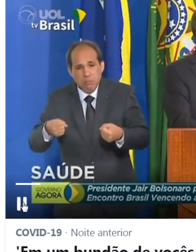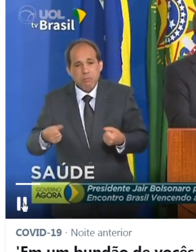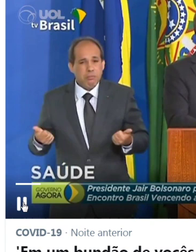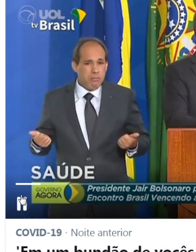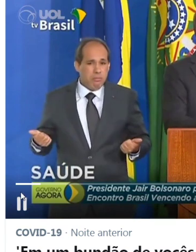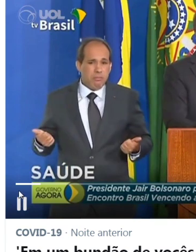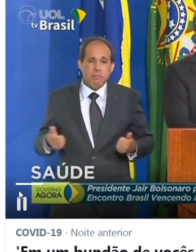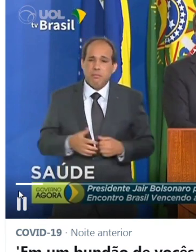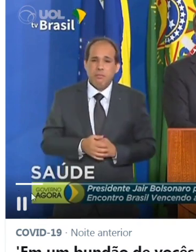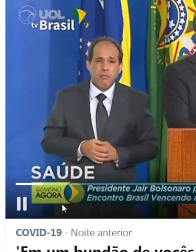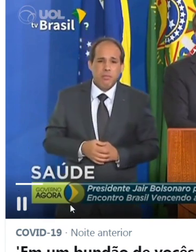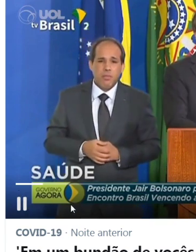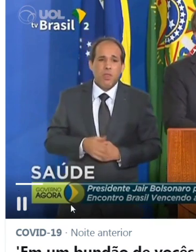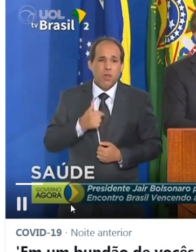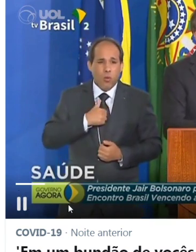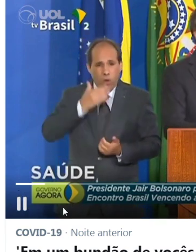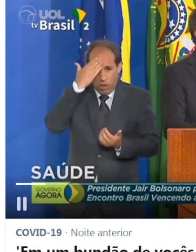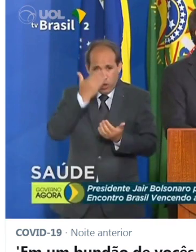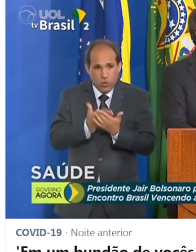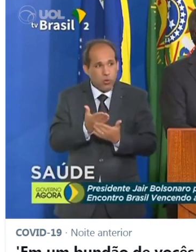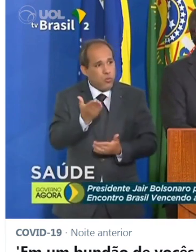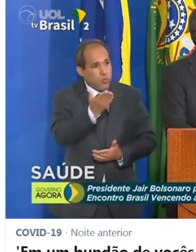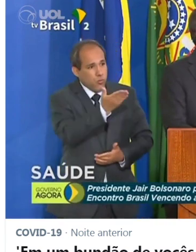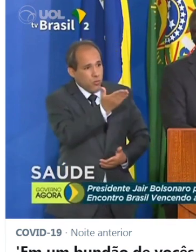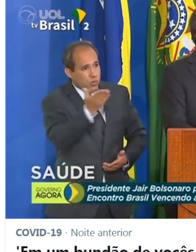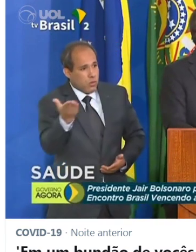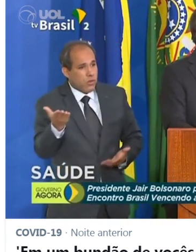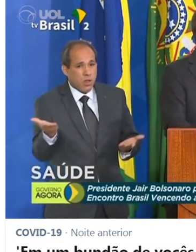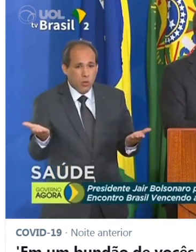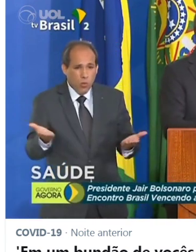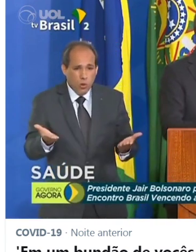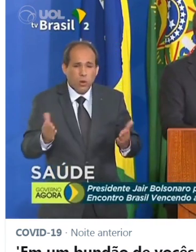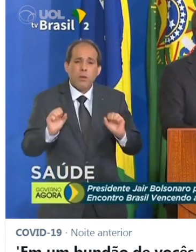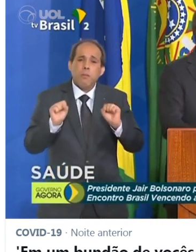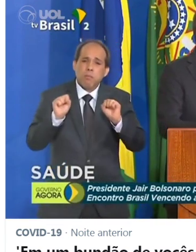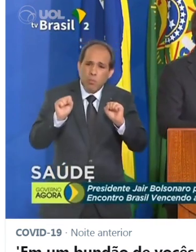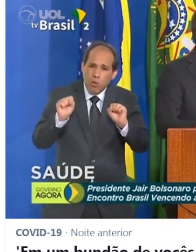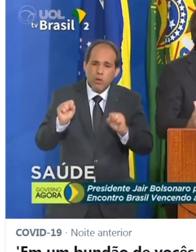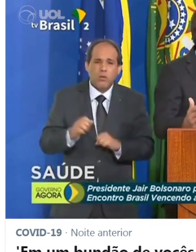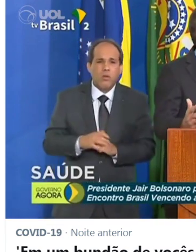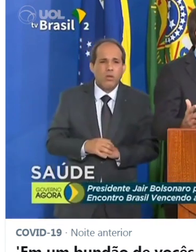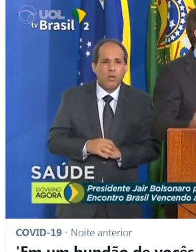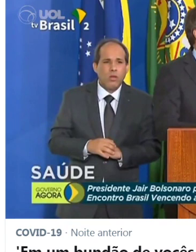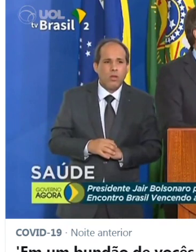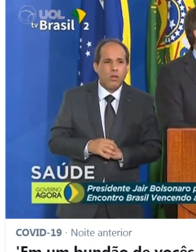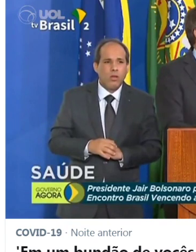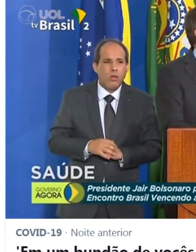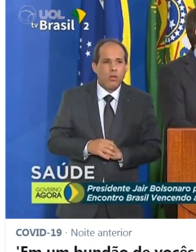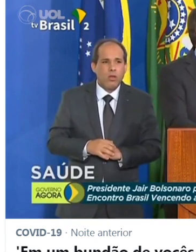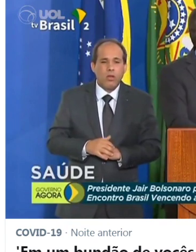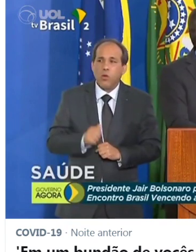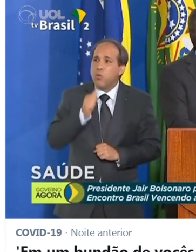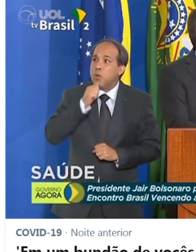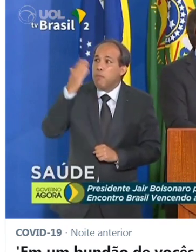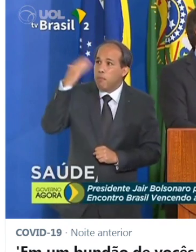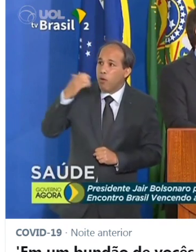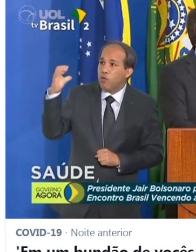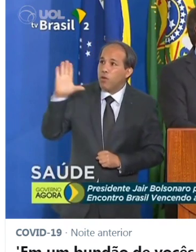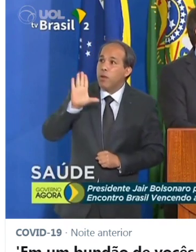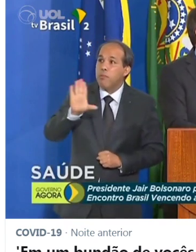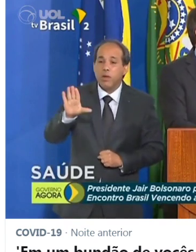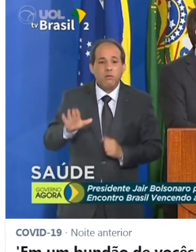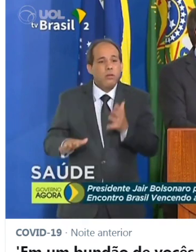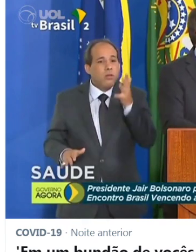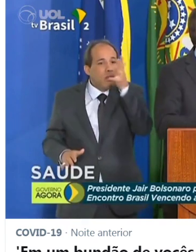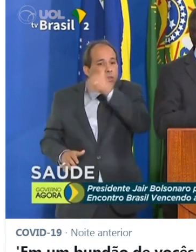Acredito que os senhores, agora, né, podem dizer, não tem comprovação científica ainda, mas são os responsáveis por